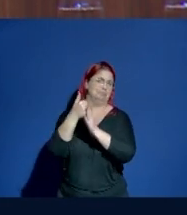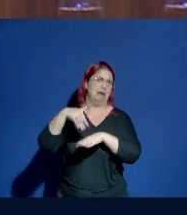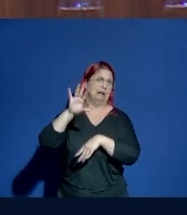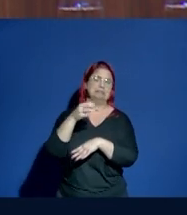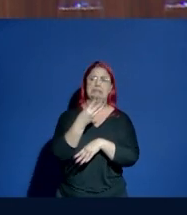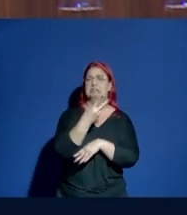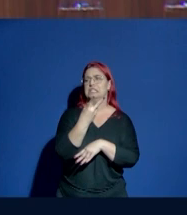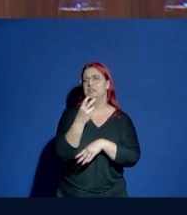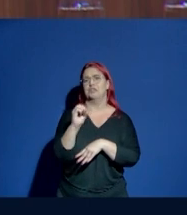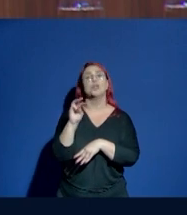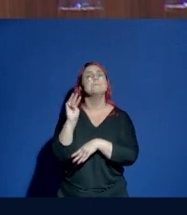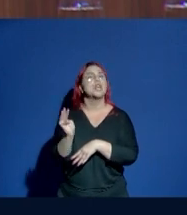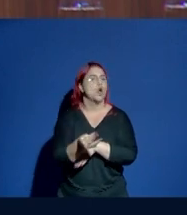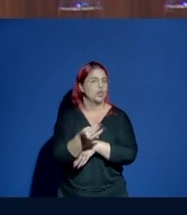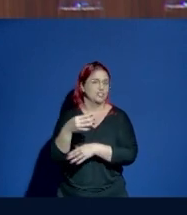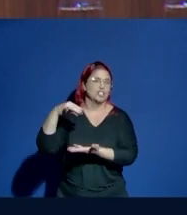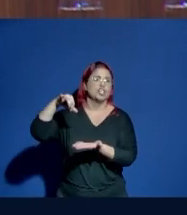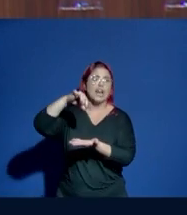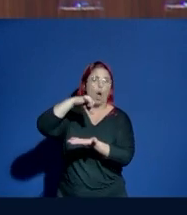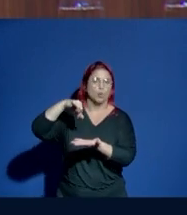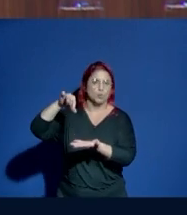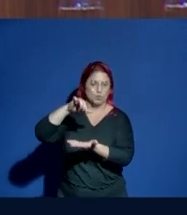320 milhões